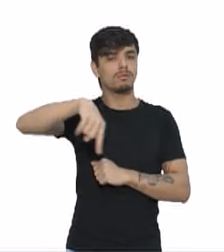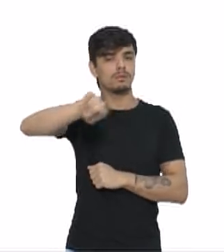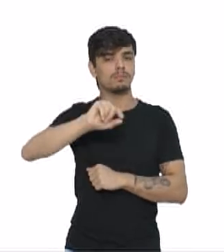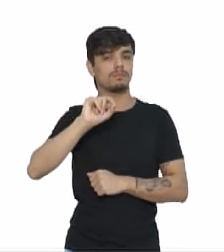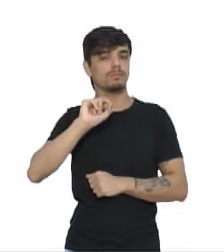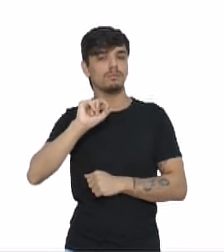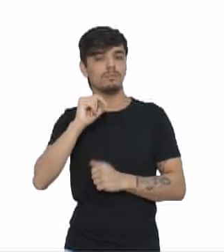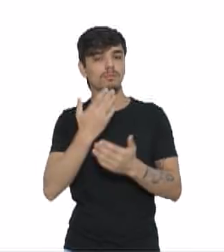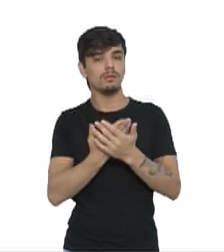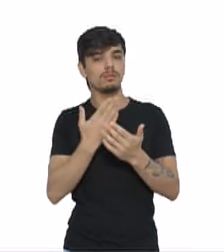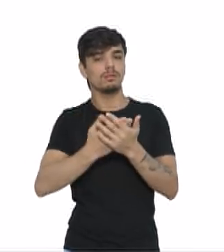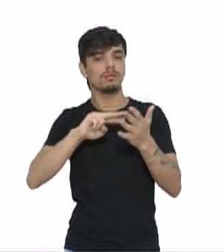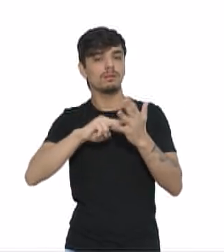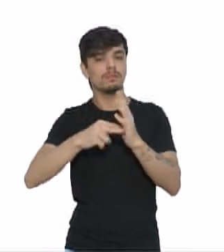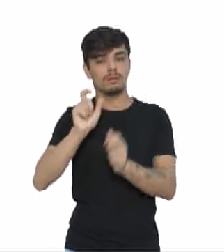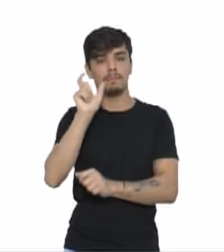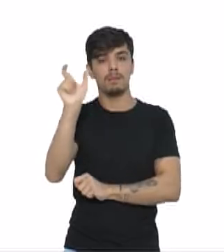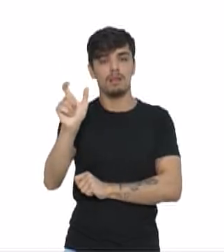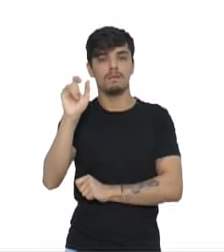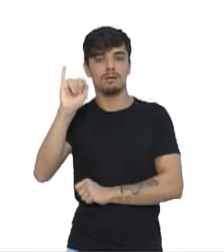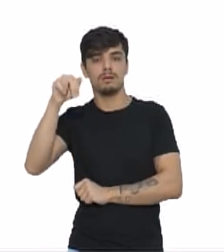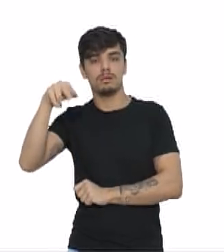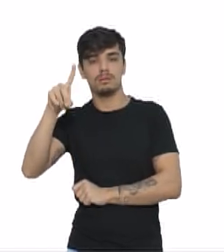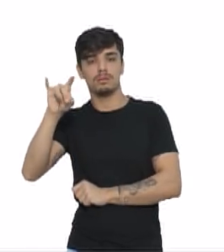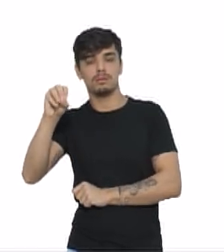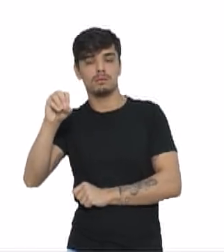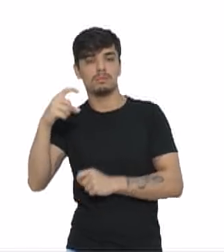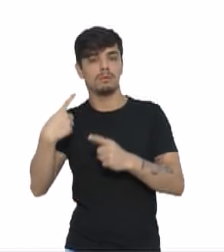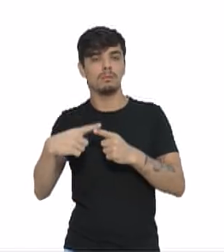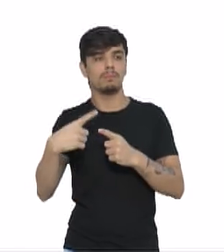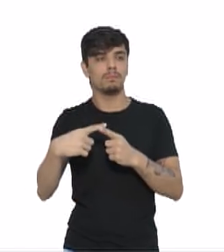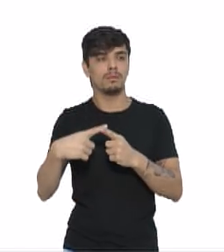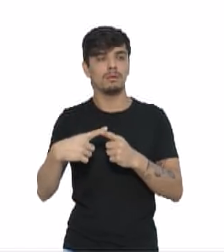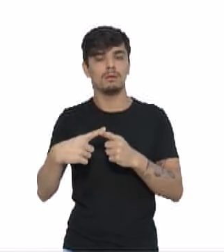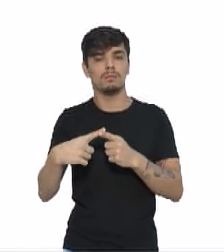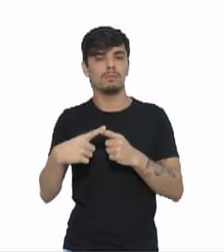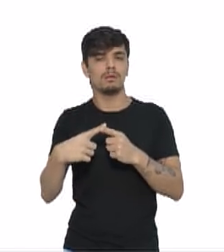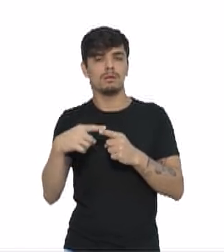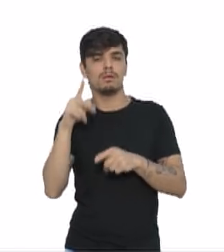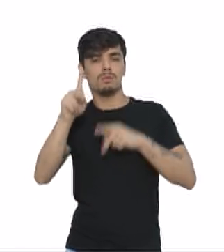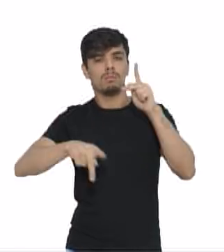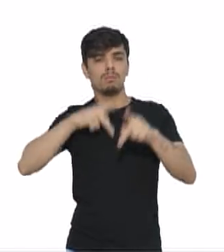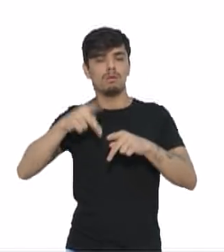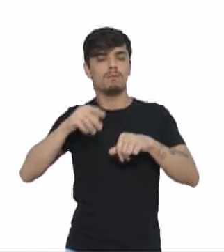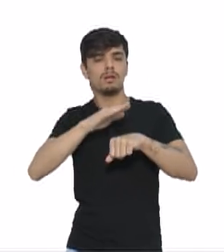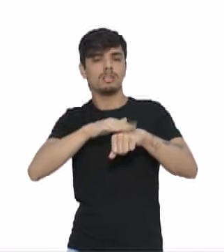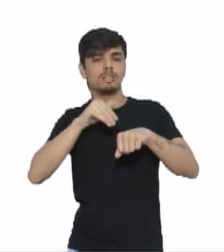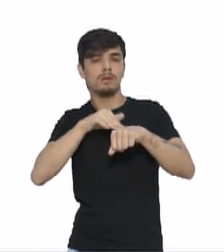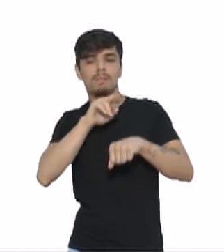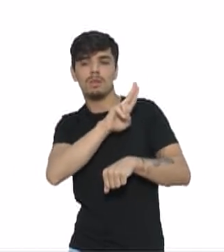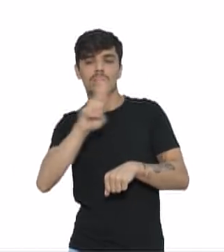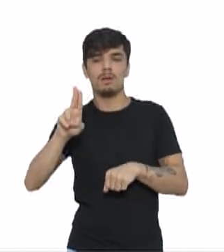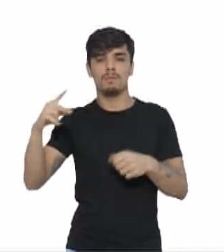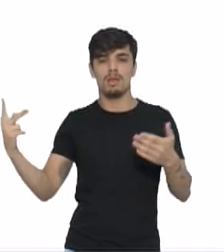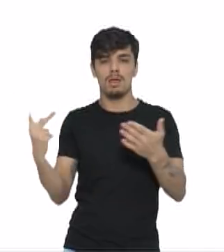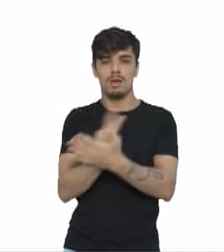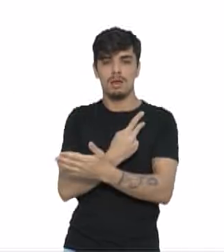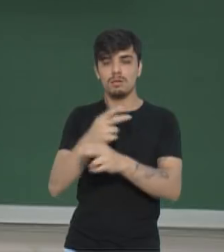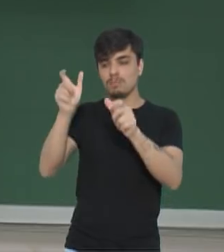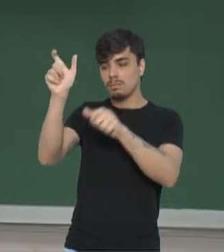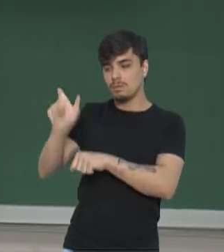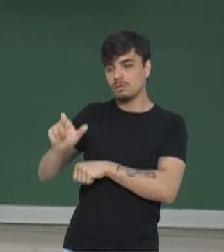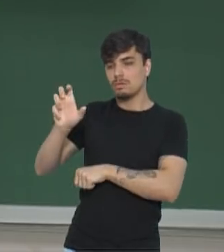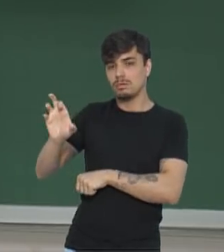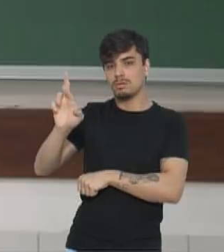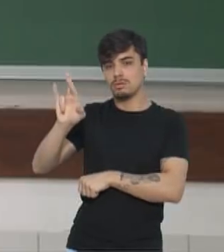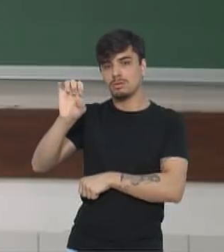o significado da palavra índio. Por que os povos americanos foram chamados incorretamente dessa maneira por Cristóvão